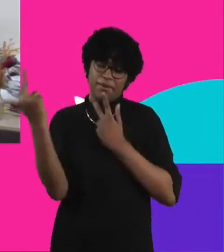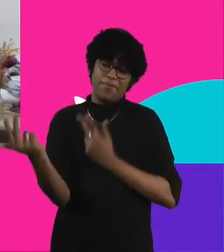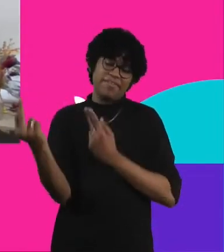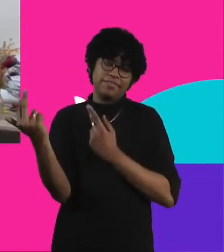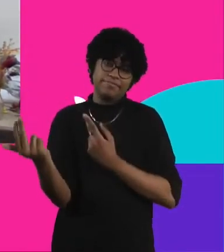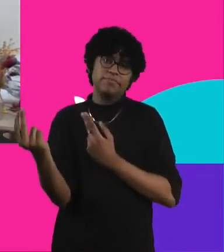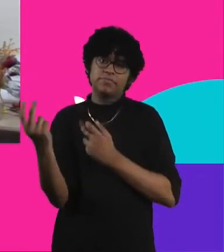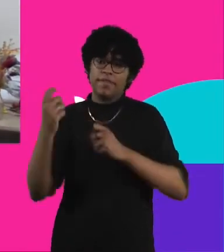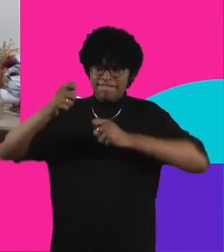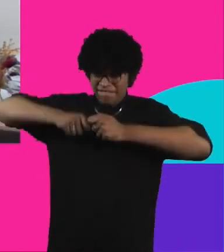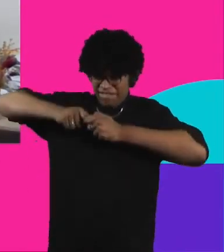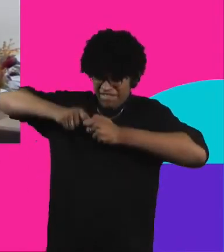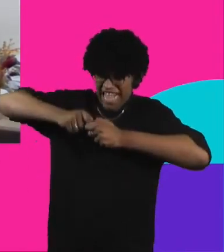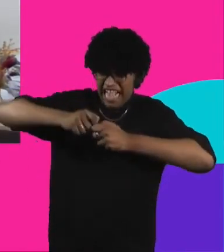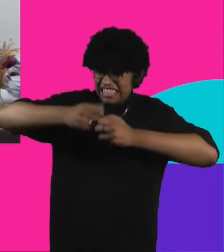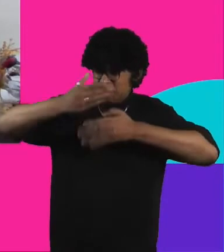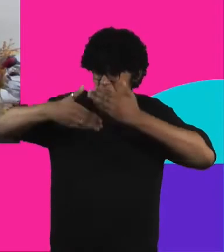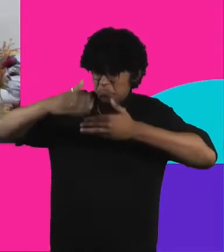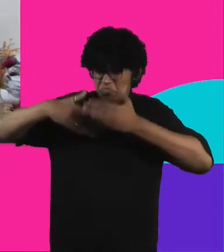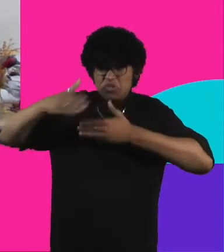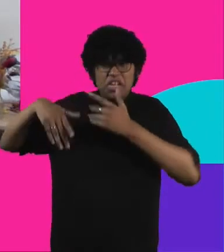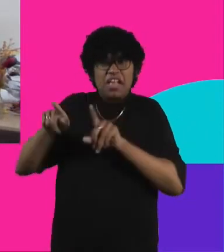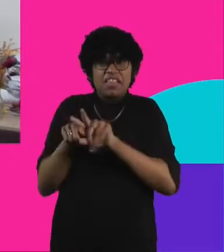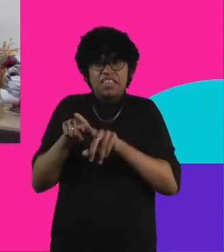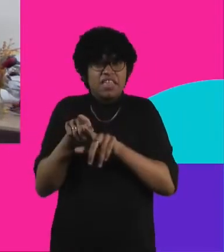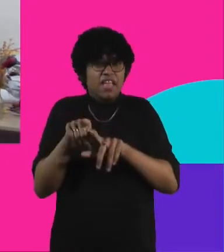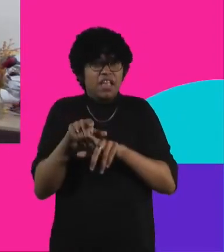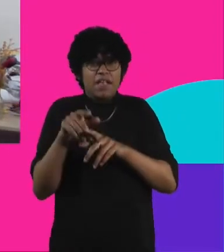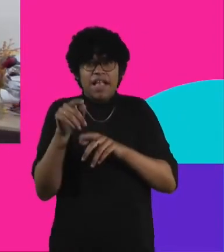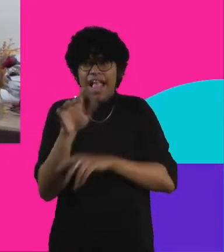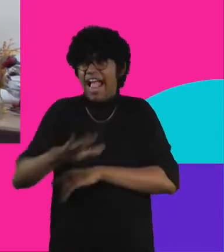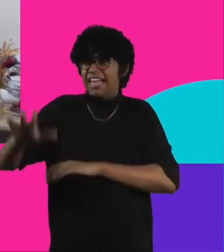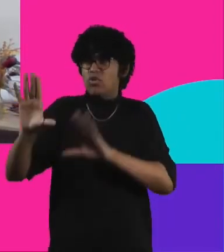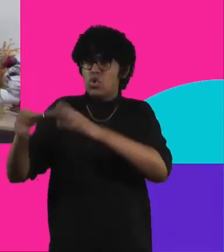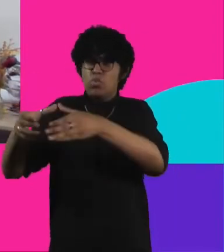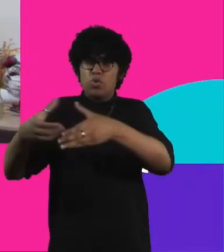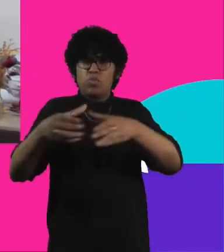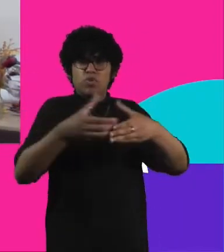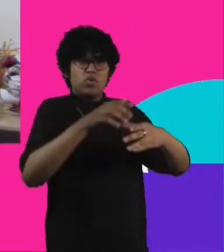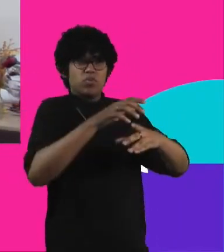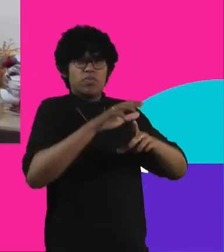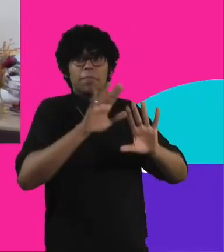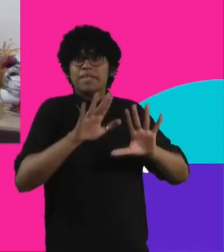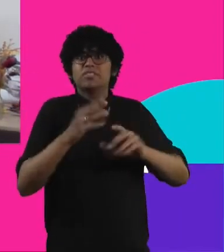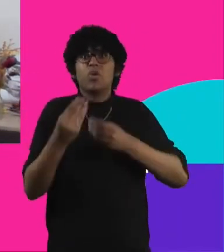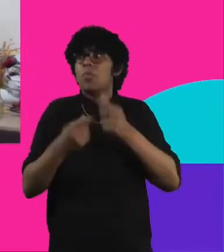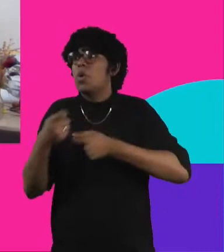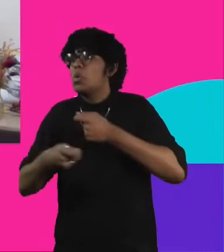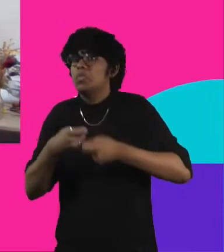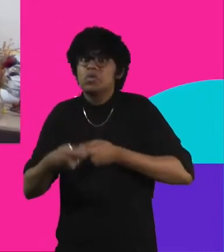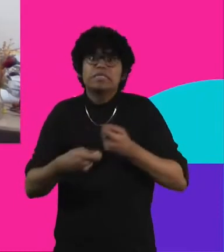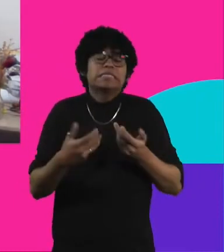Faz um monte de coisa, tem várias frentes de atuação na questão social, e aí, bom, como é que mede tudo isso, né? Então, é